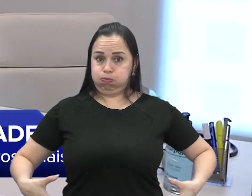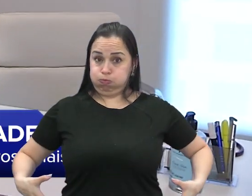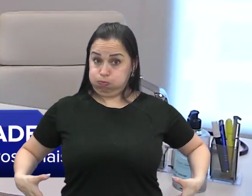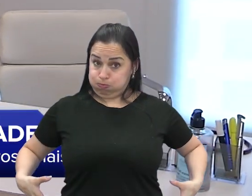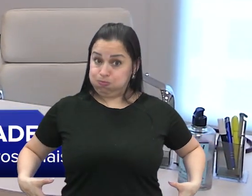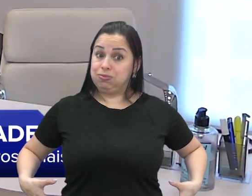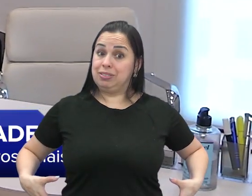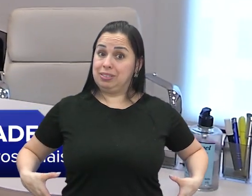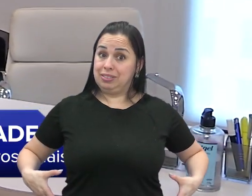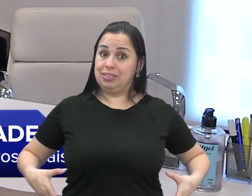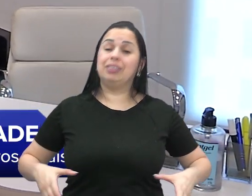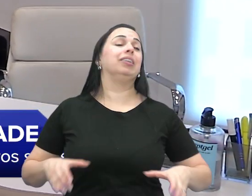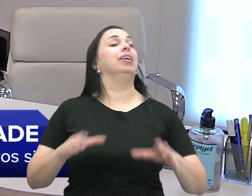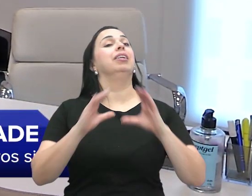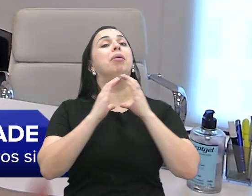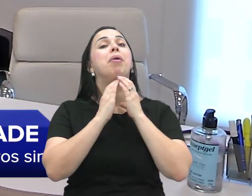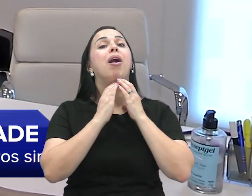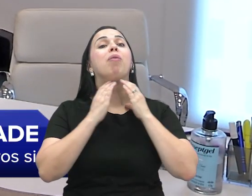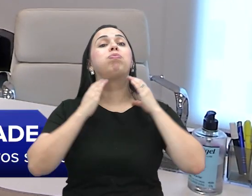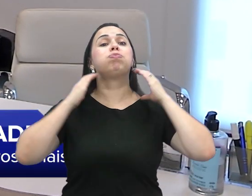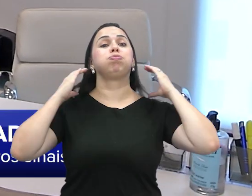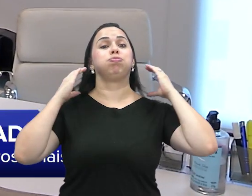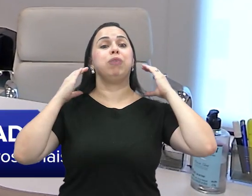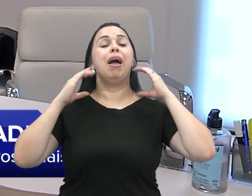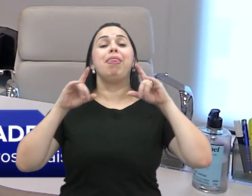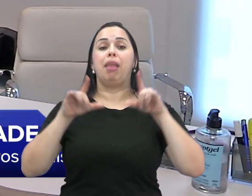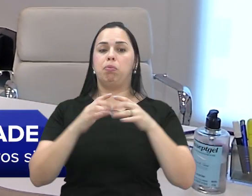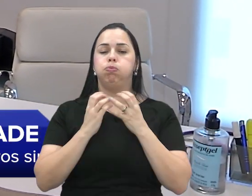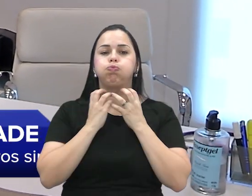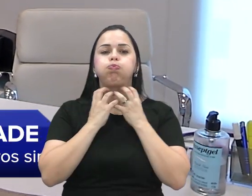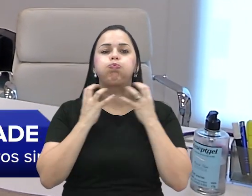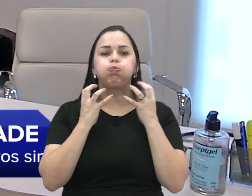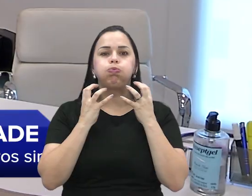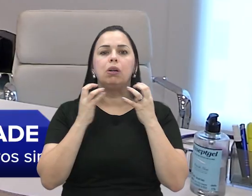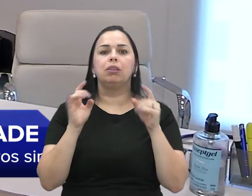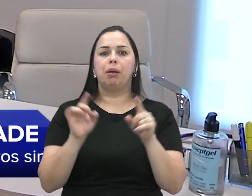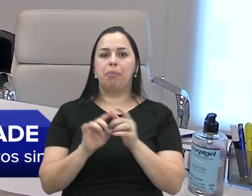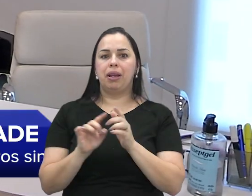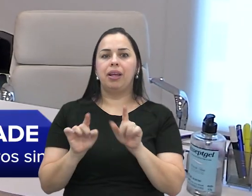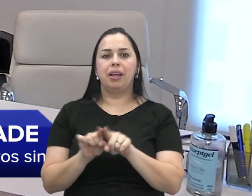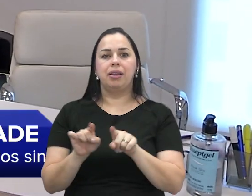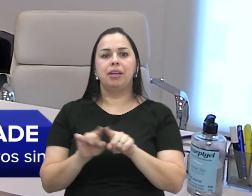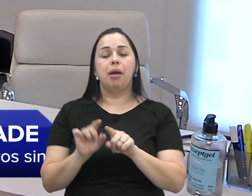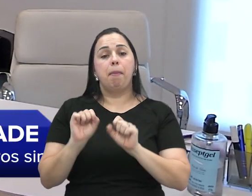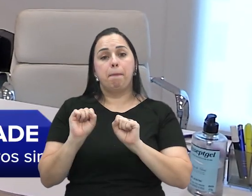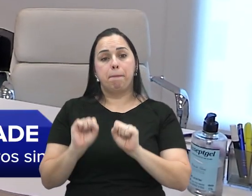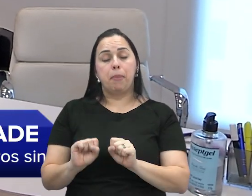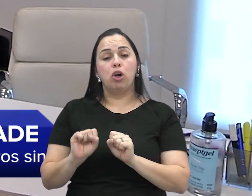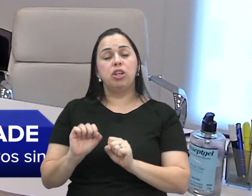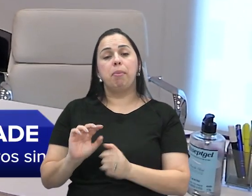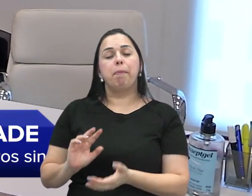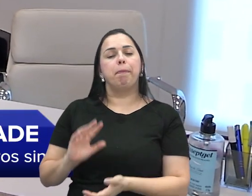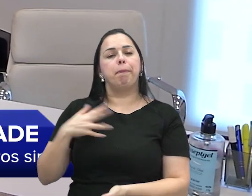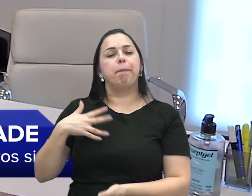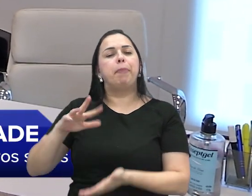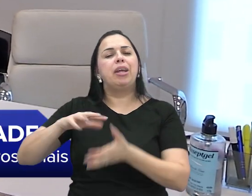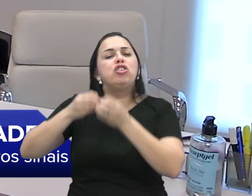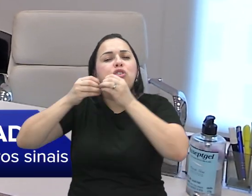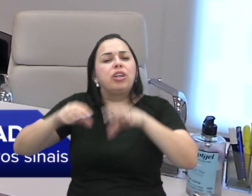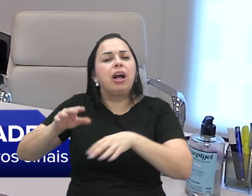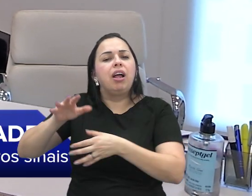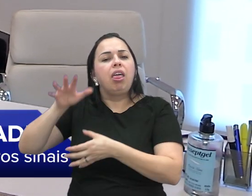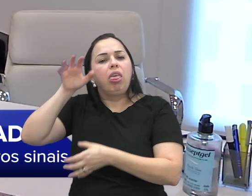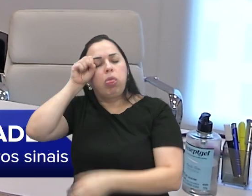né? Circunferência abdominal, a própria circunferência cervical, que isso pode impactar no desenvolvimento, por exemplo, de uma síndrome da apneia do sono,